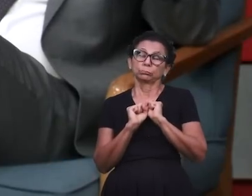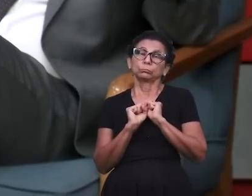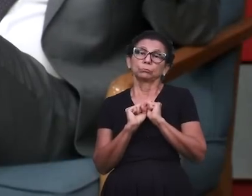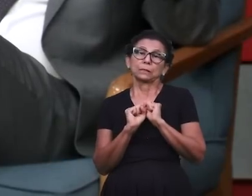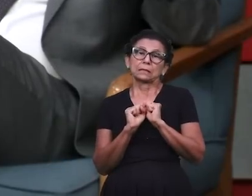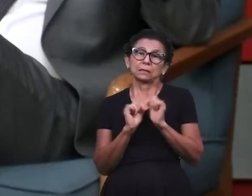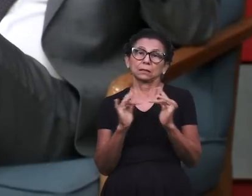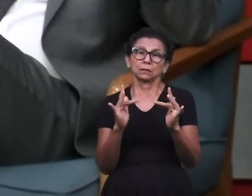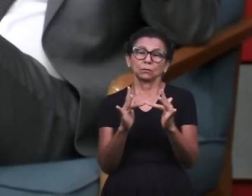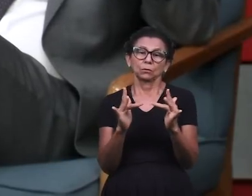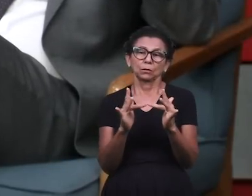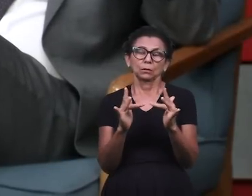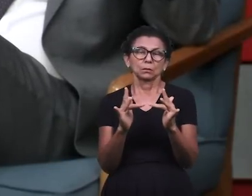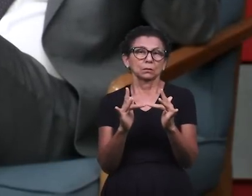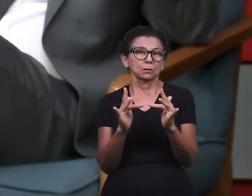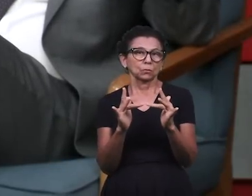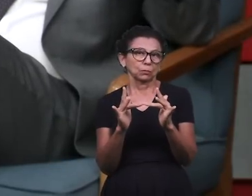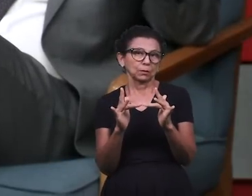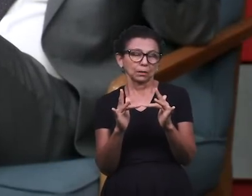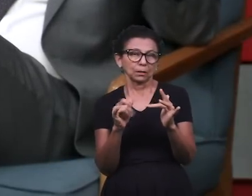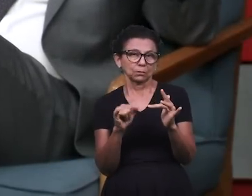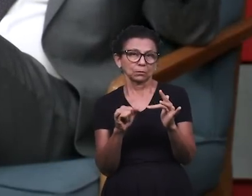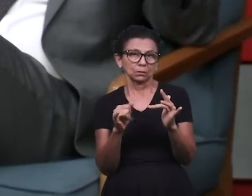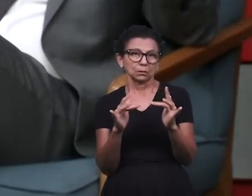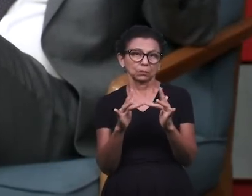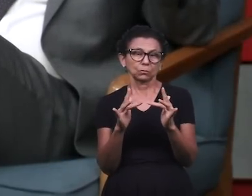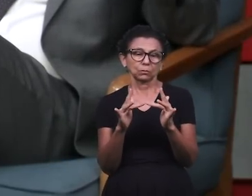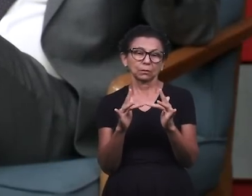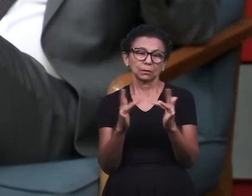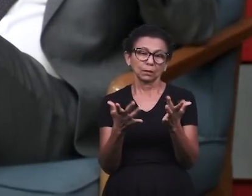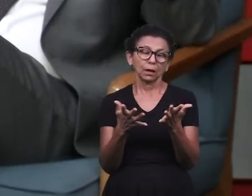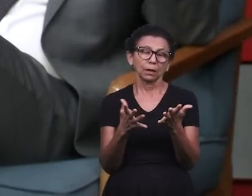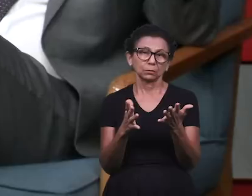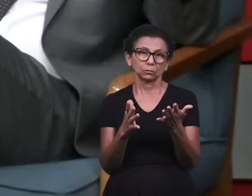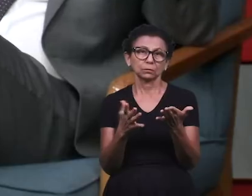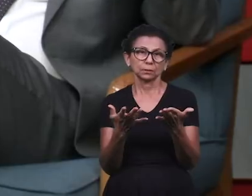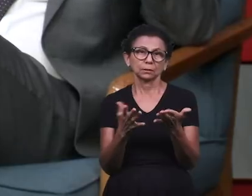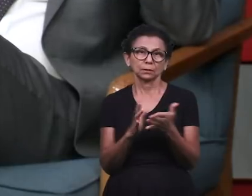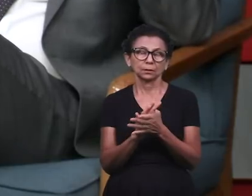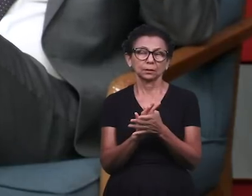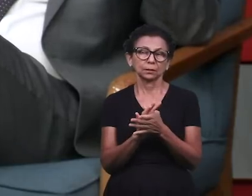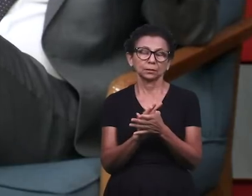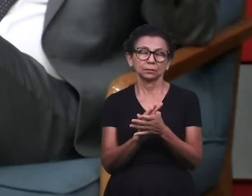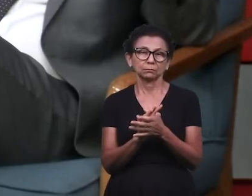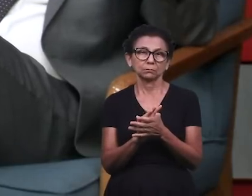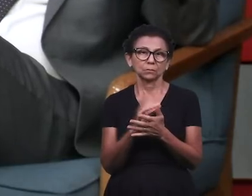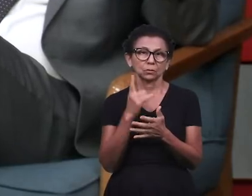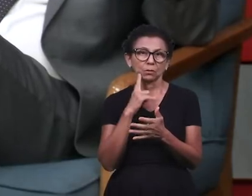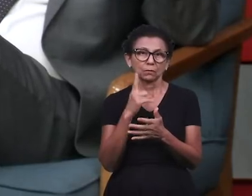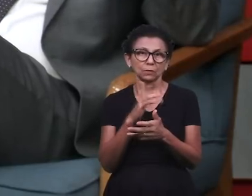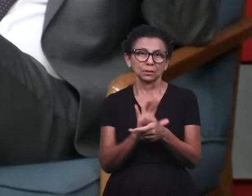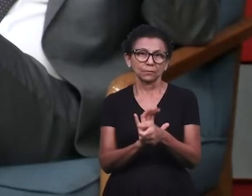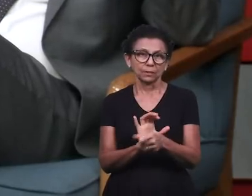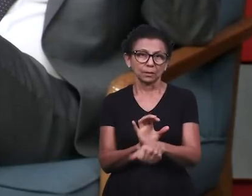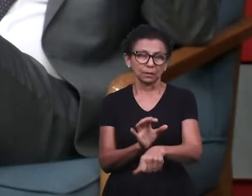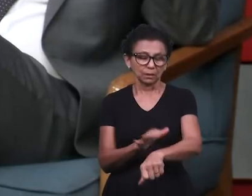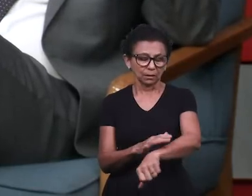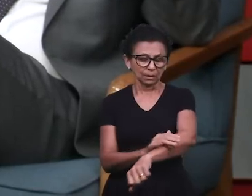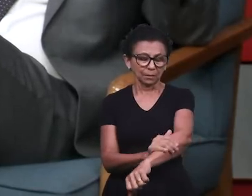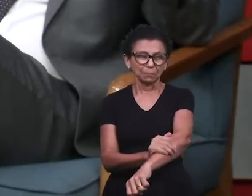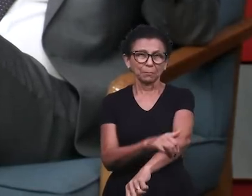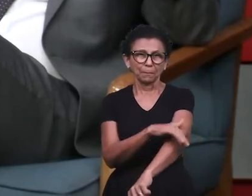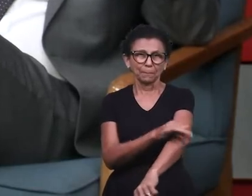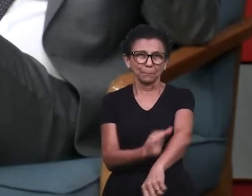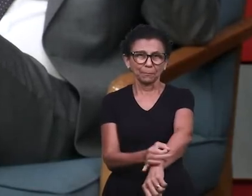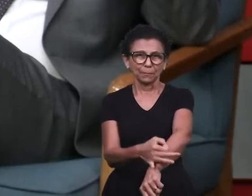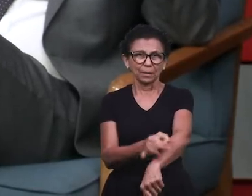apesar de ser uma doença que se manifesta na pele ou nas terminações nervosas de